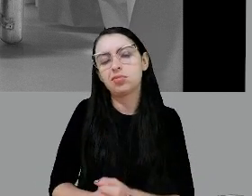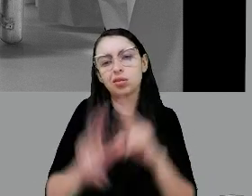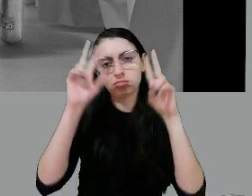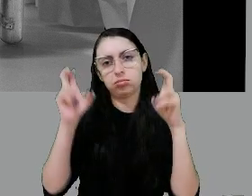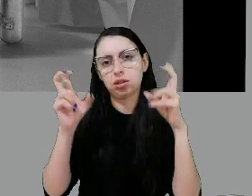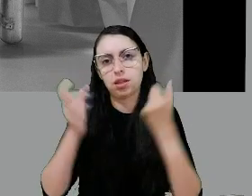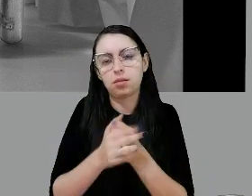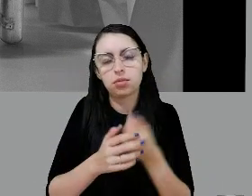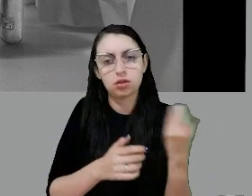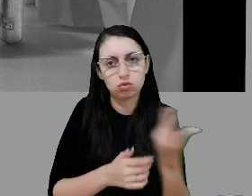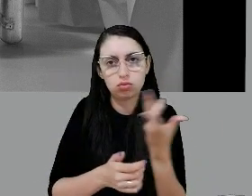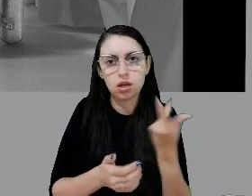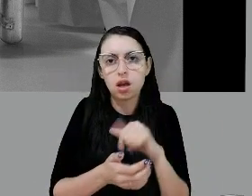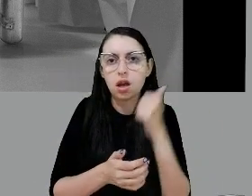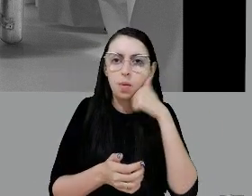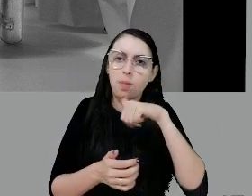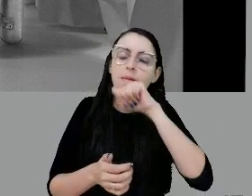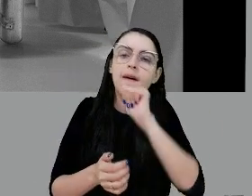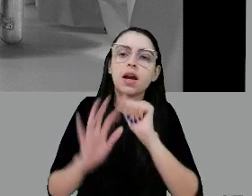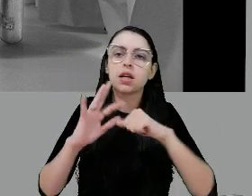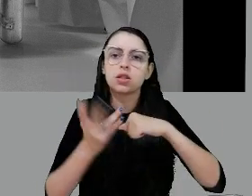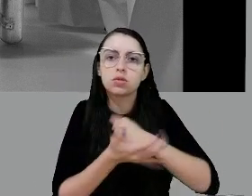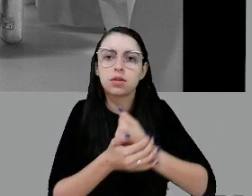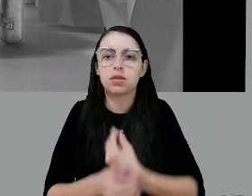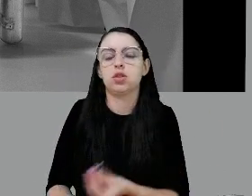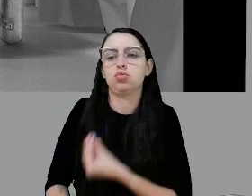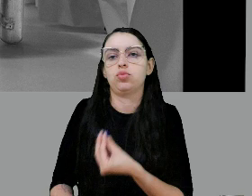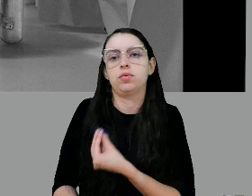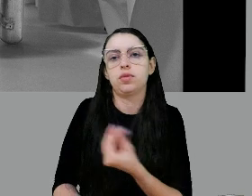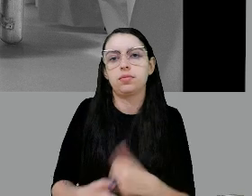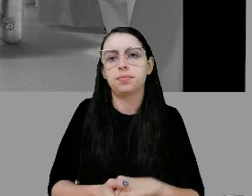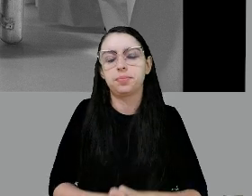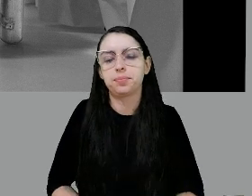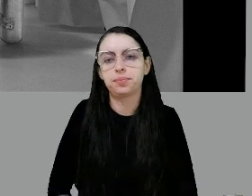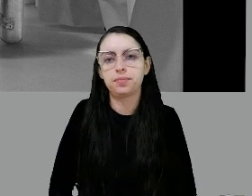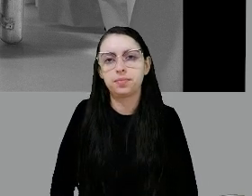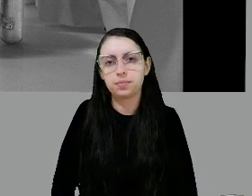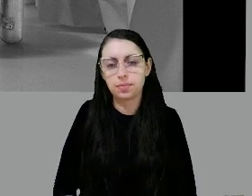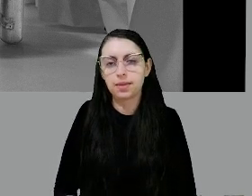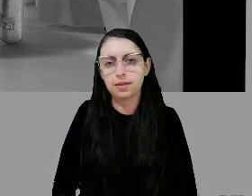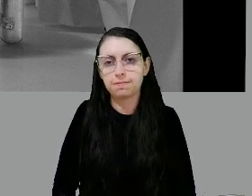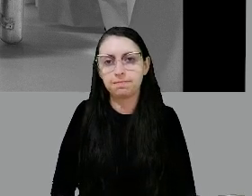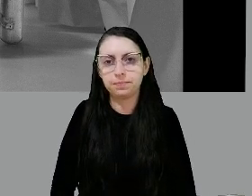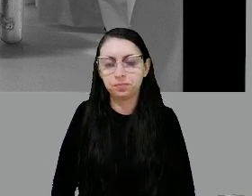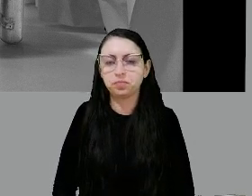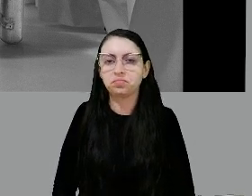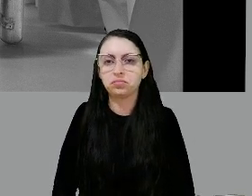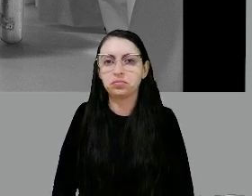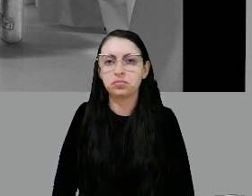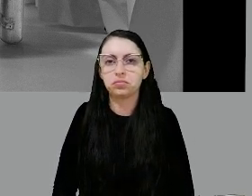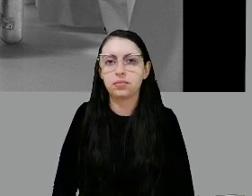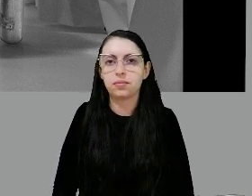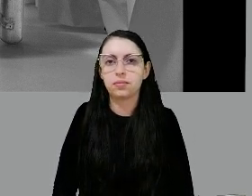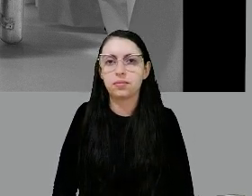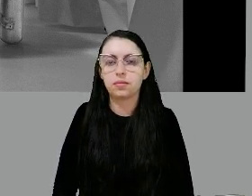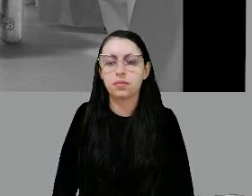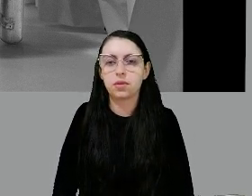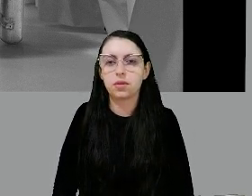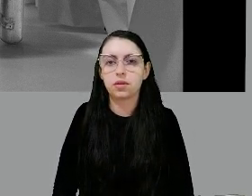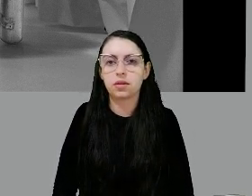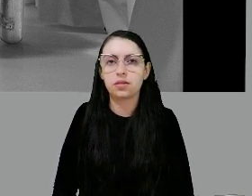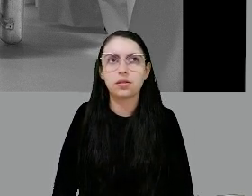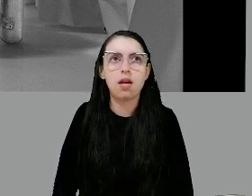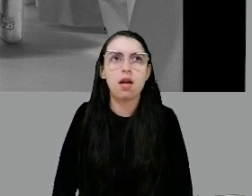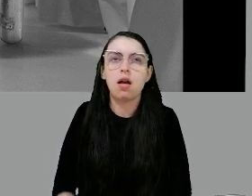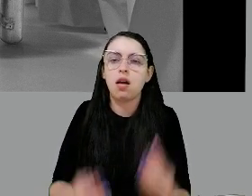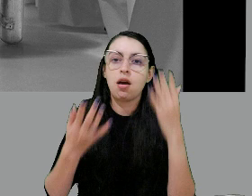do assunto temático de vocês, né? Mães pandêmicas e sobrevivência. Pois é. o